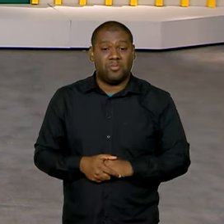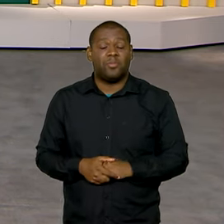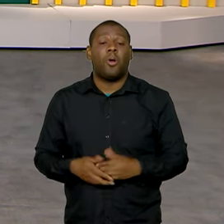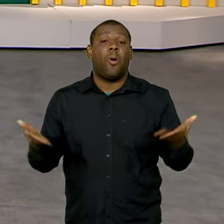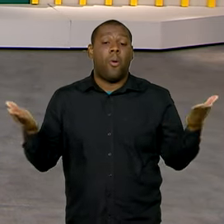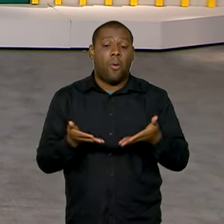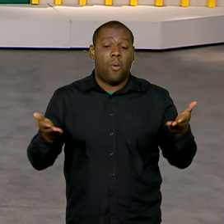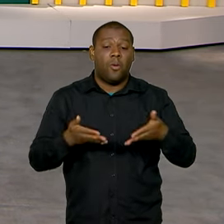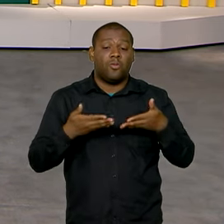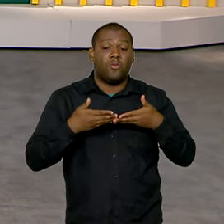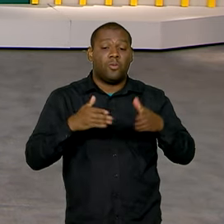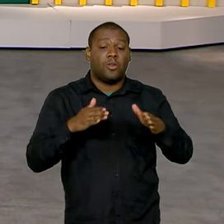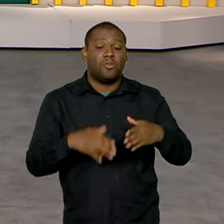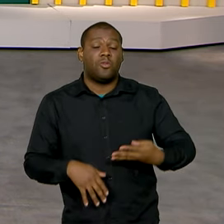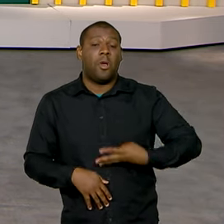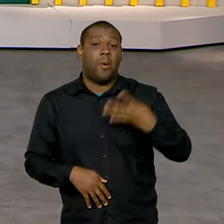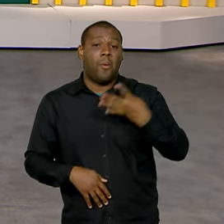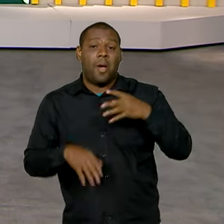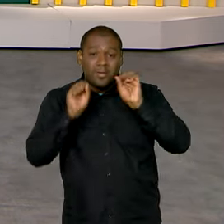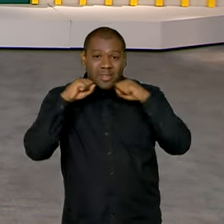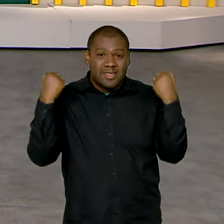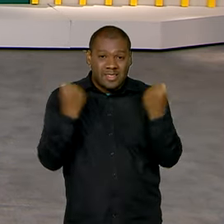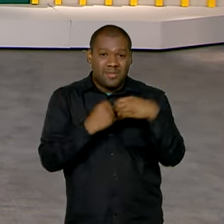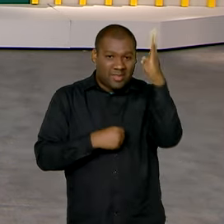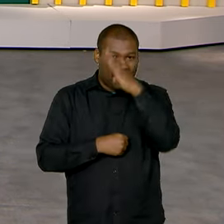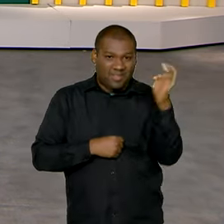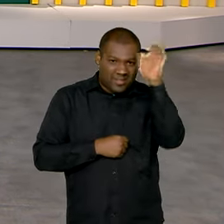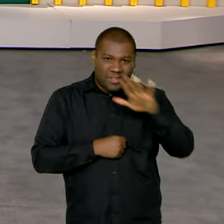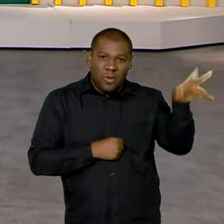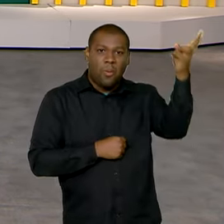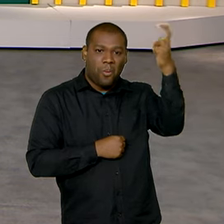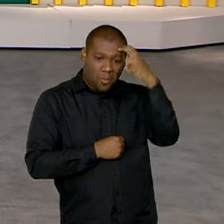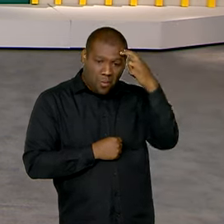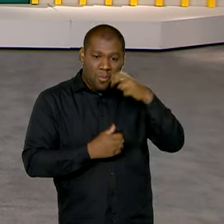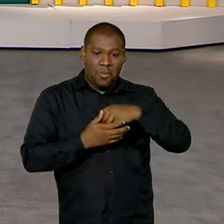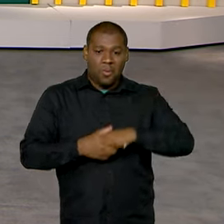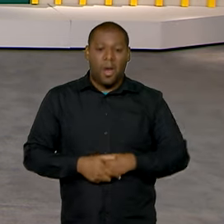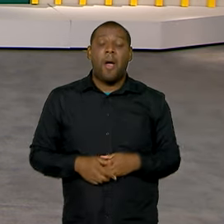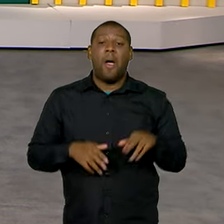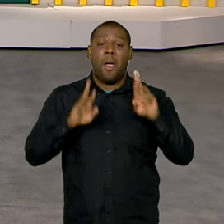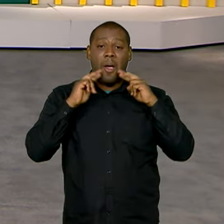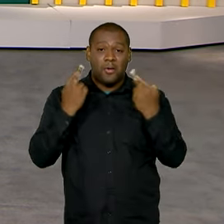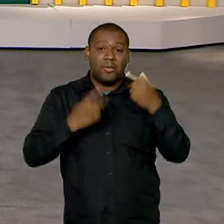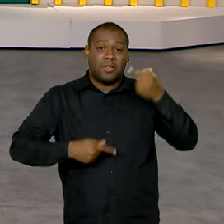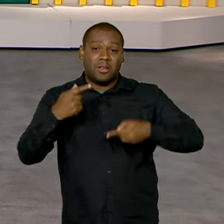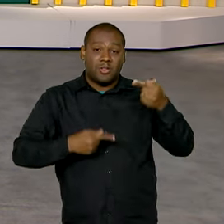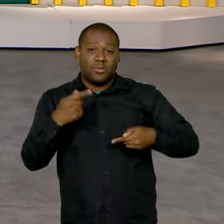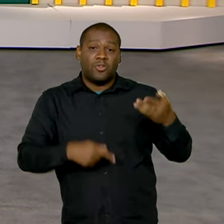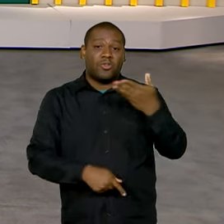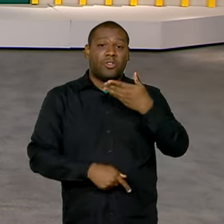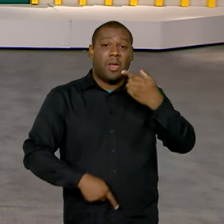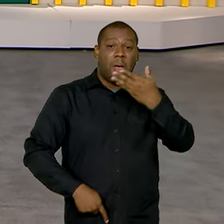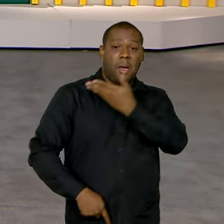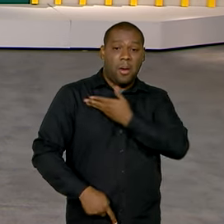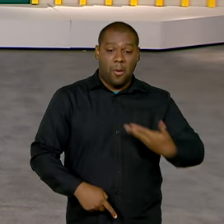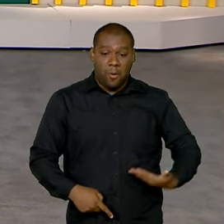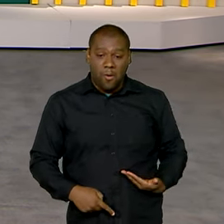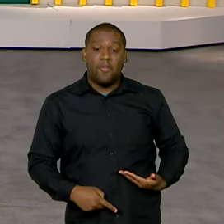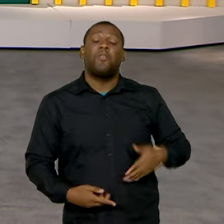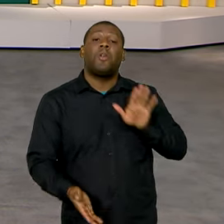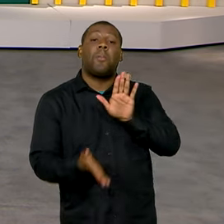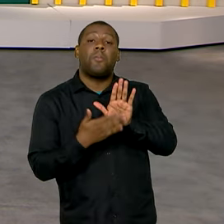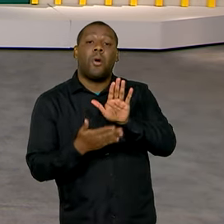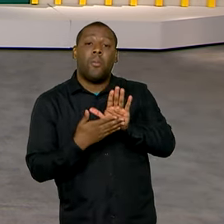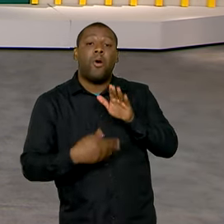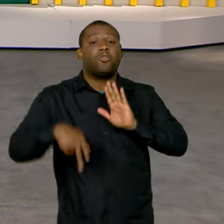Começou hoje a 4ª Conferência Nacional de Cultura. O encontro vai debater políticas públicas e propostas para o